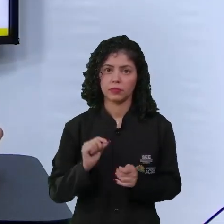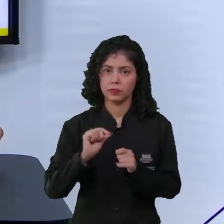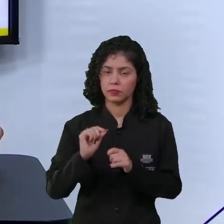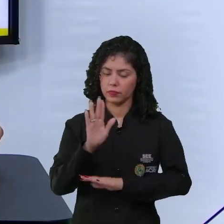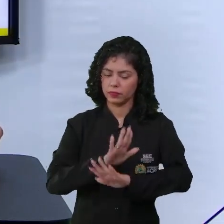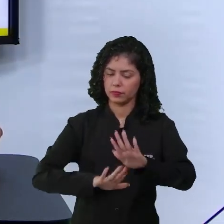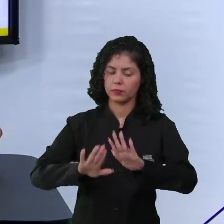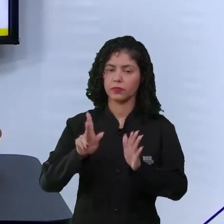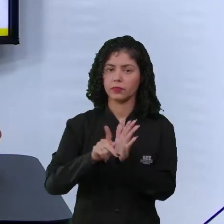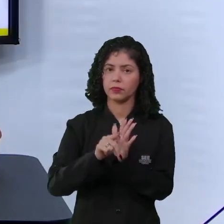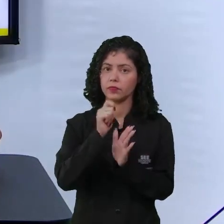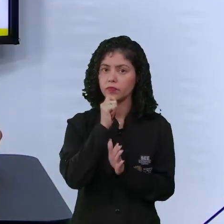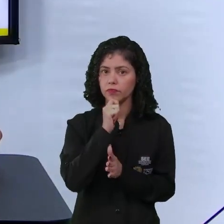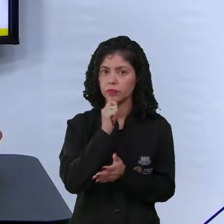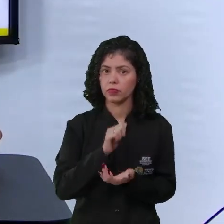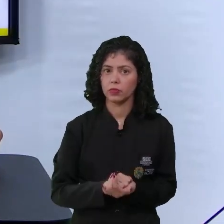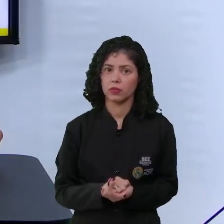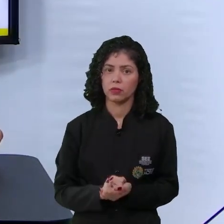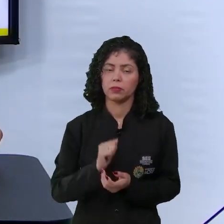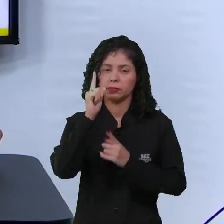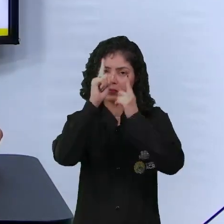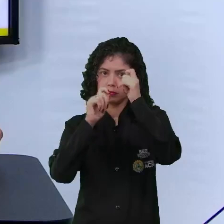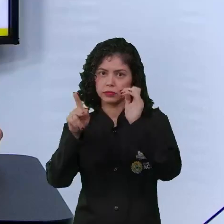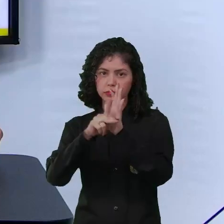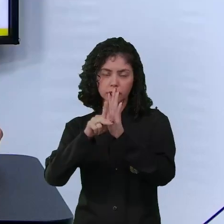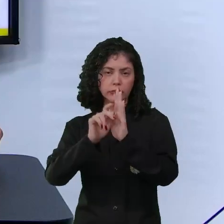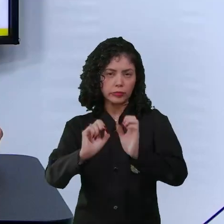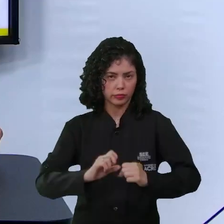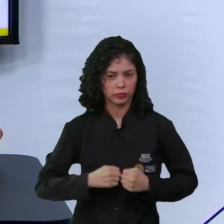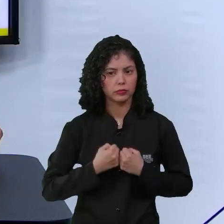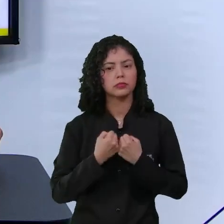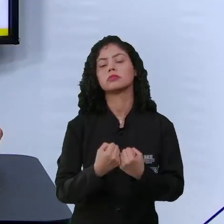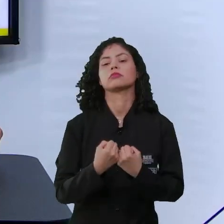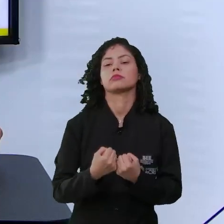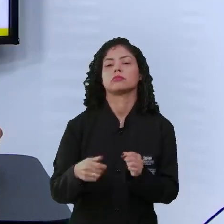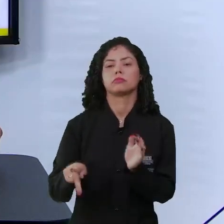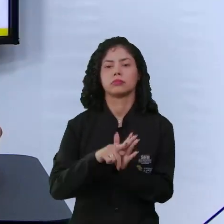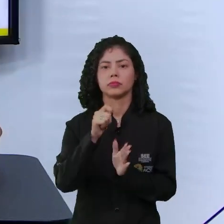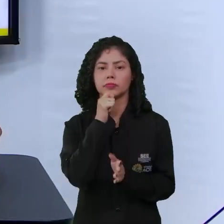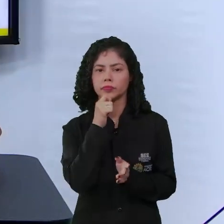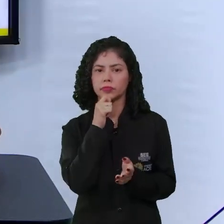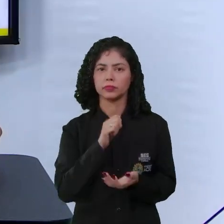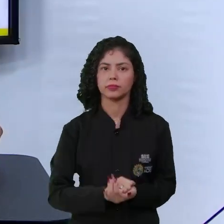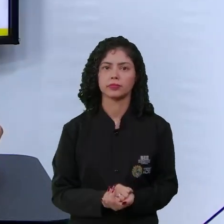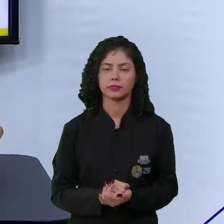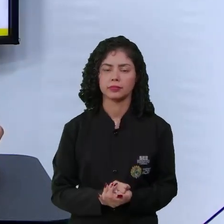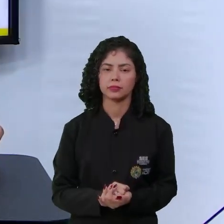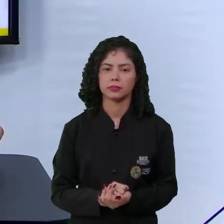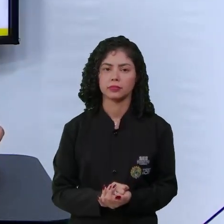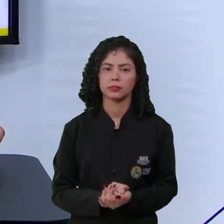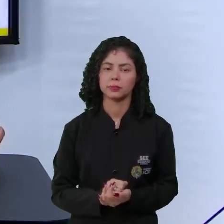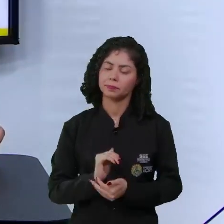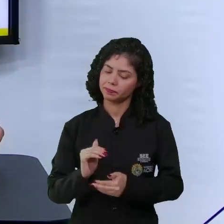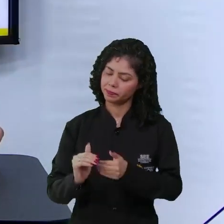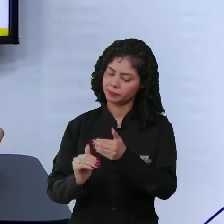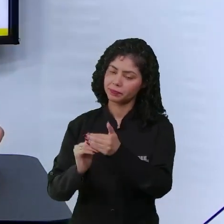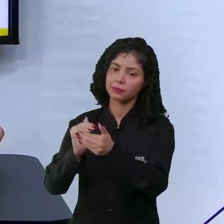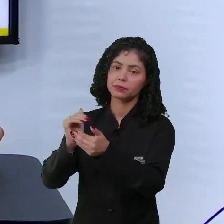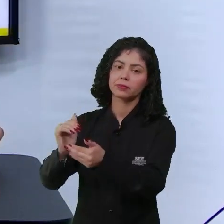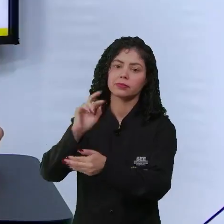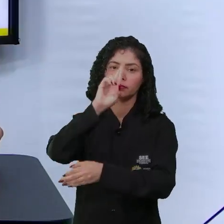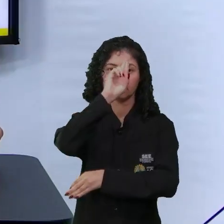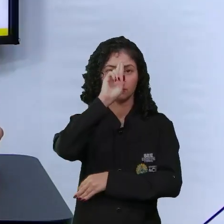velar, mas que vai expressar resistência, resiliência e com a evolução